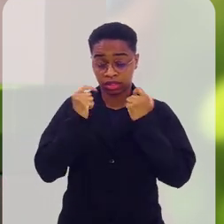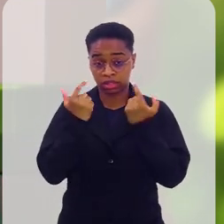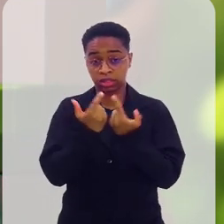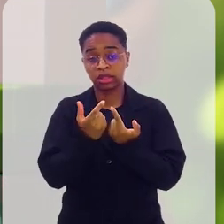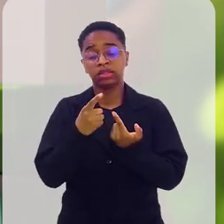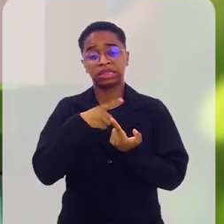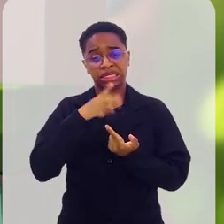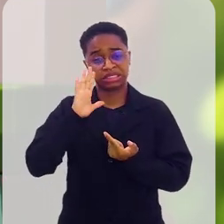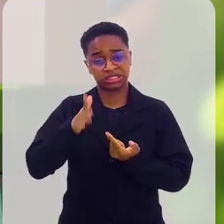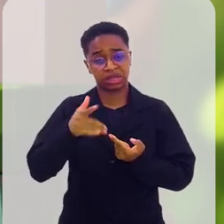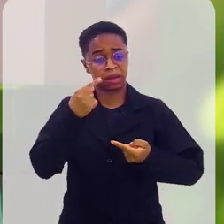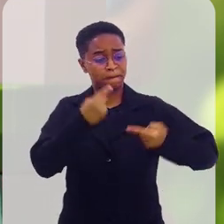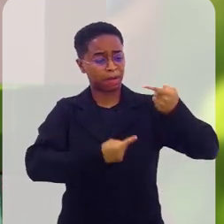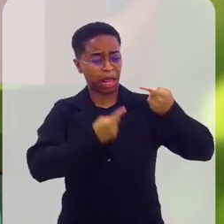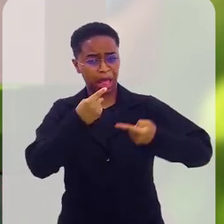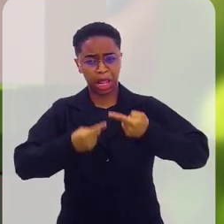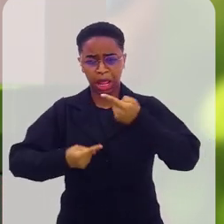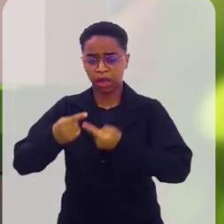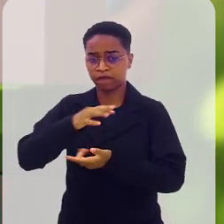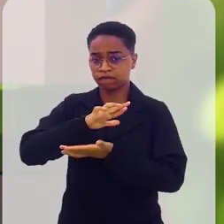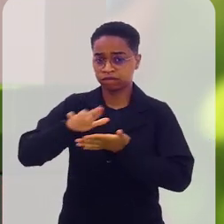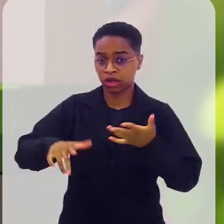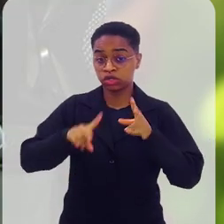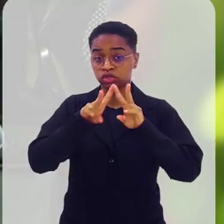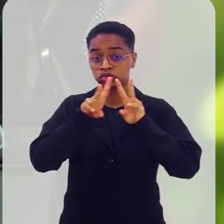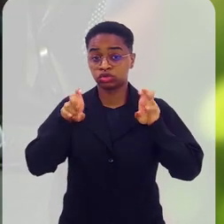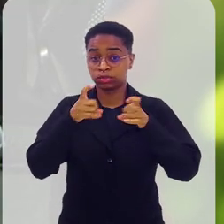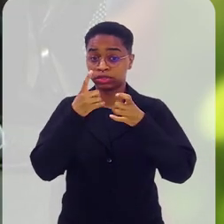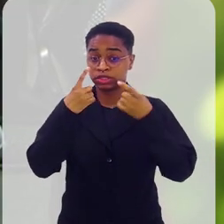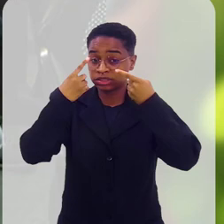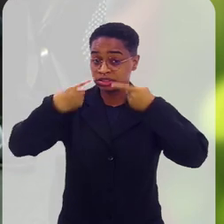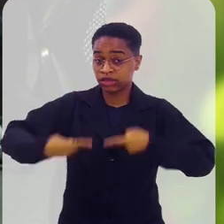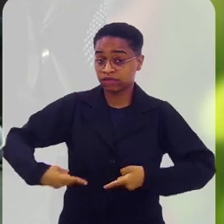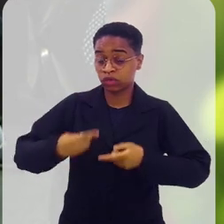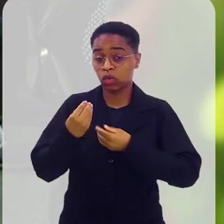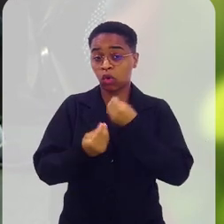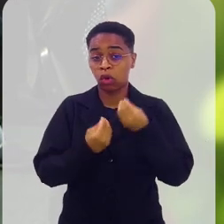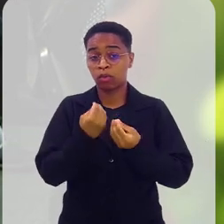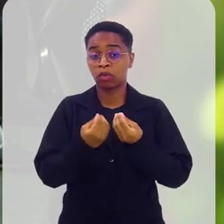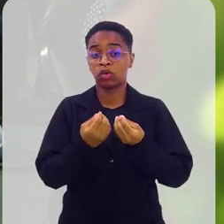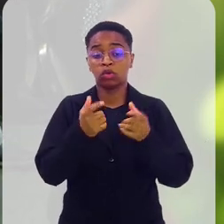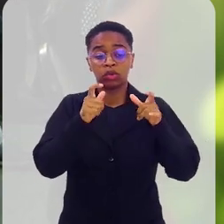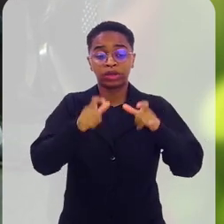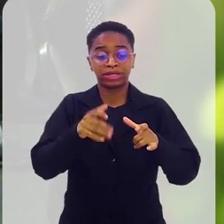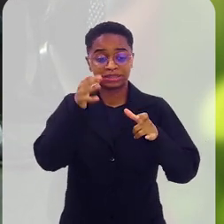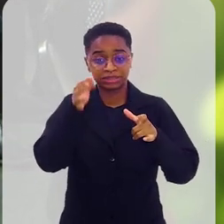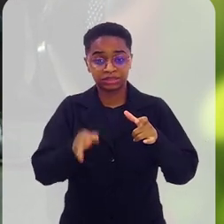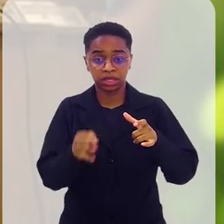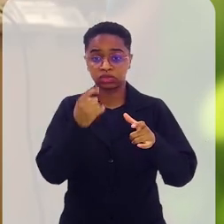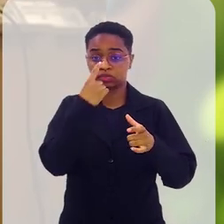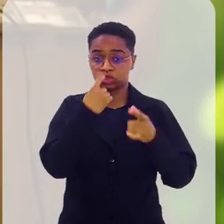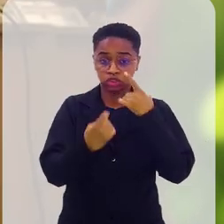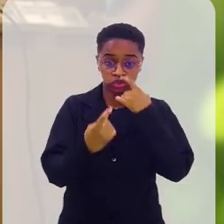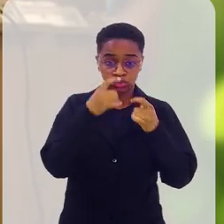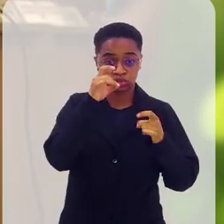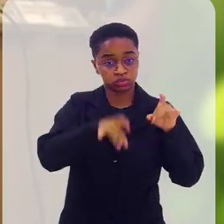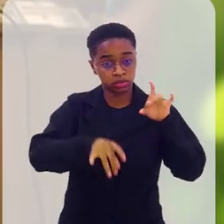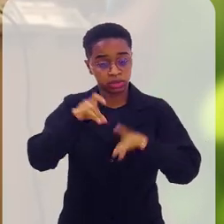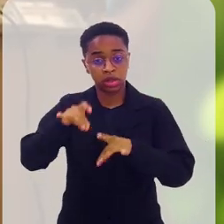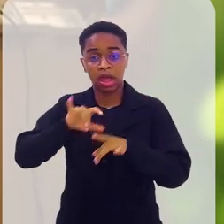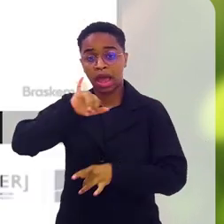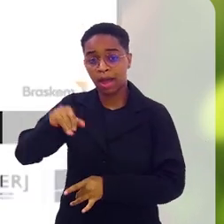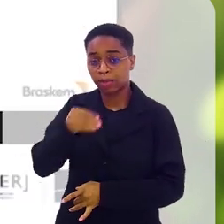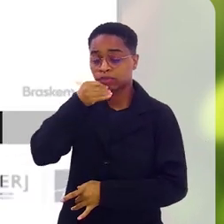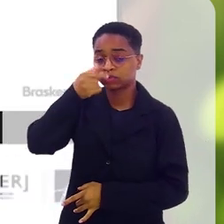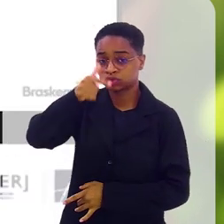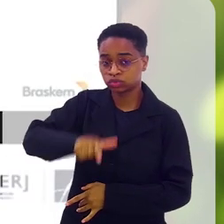Alerje já foi palco de diversas discussões sobre os desafios do descarte correto dos lixos, do